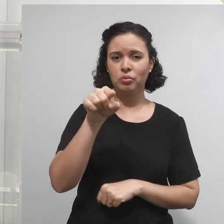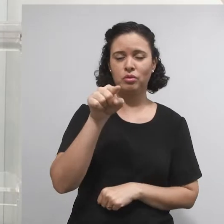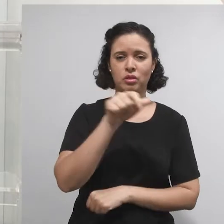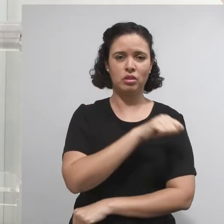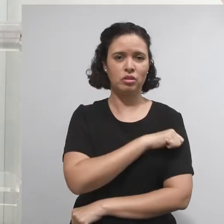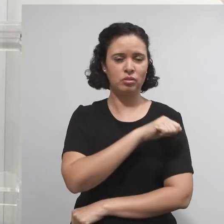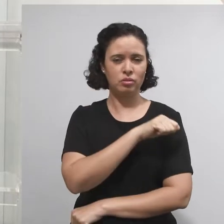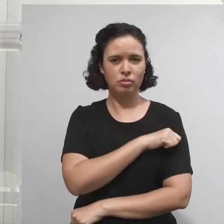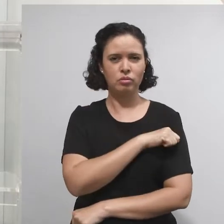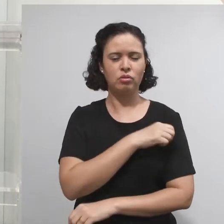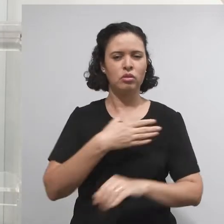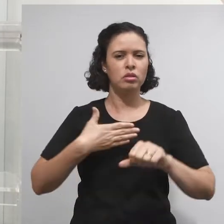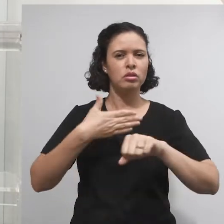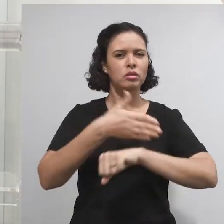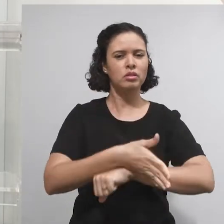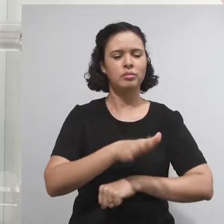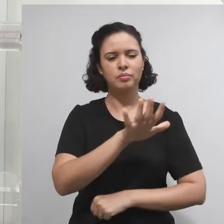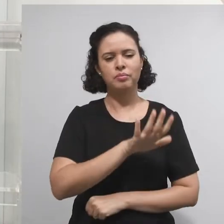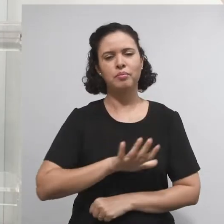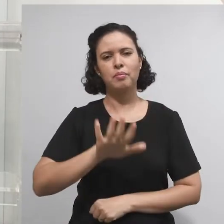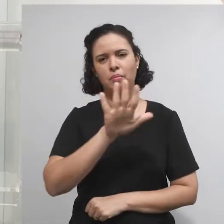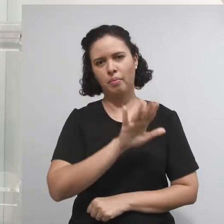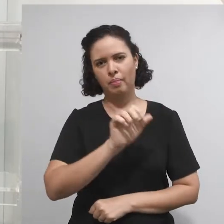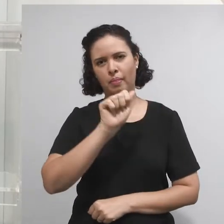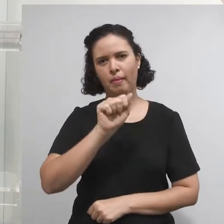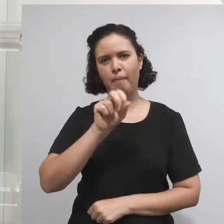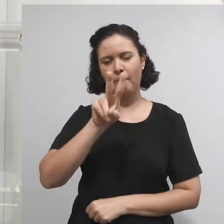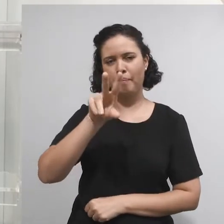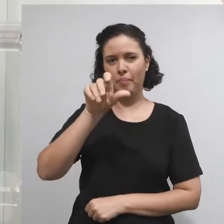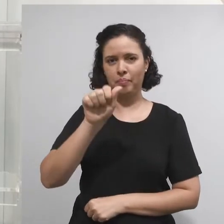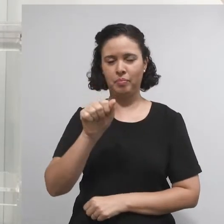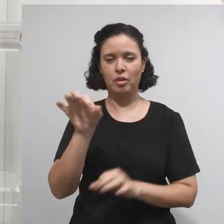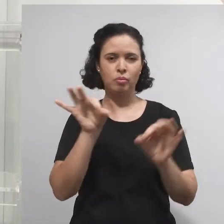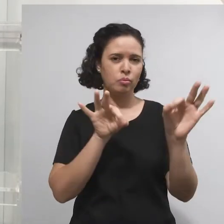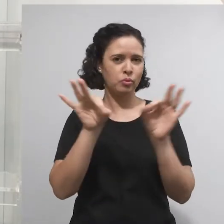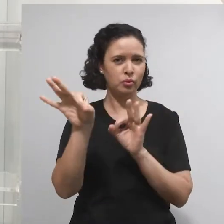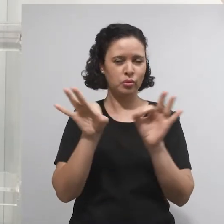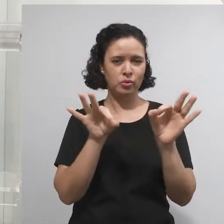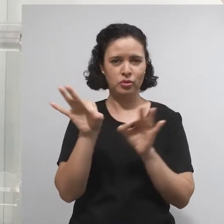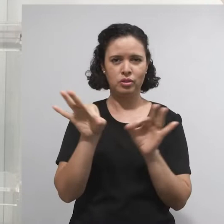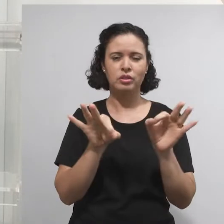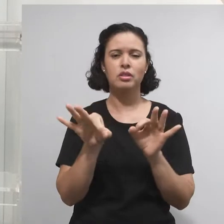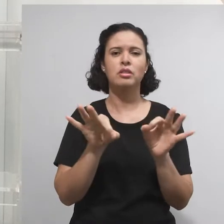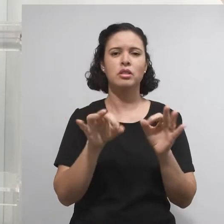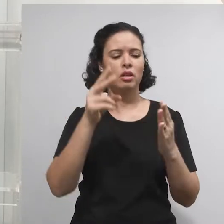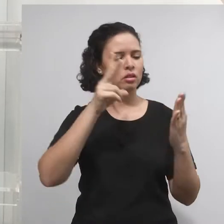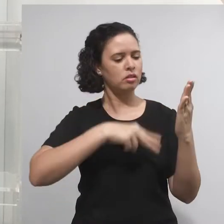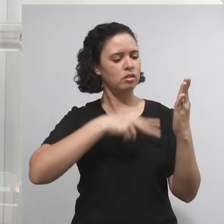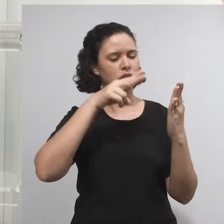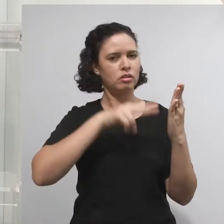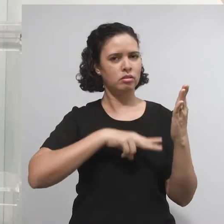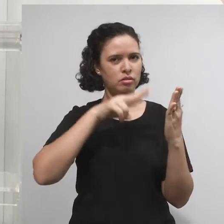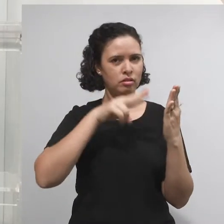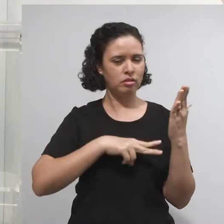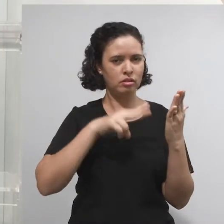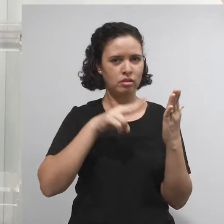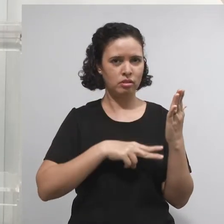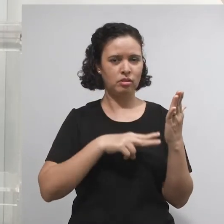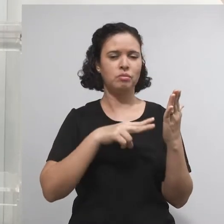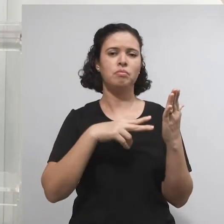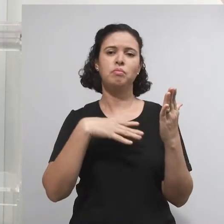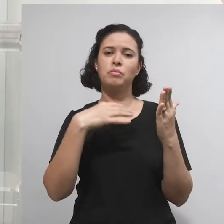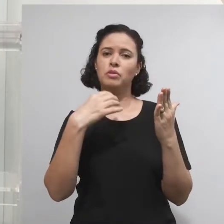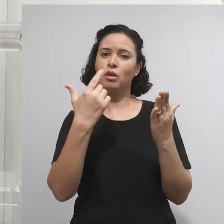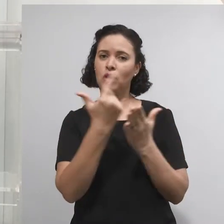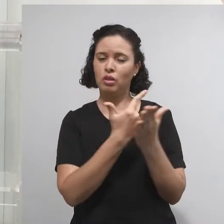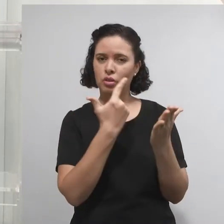você, a partir do acesso aí ao nosso ambiente virtual, você vai organizar, vai fazer a leitura ou vai fazer a